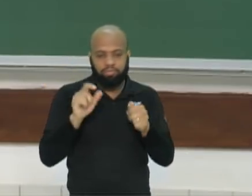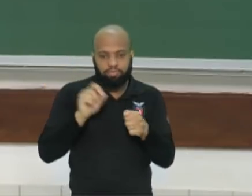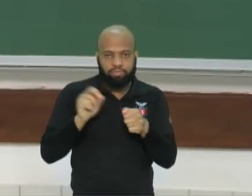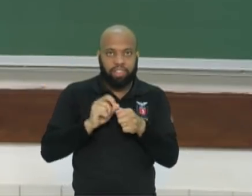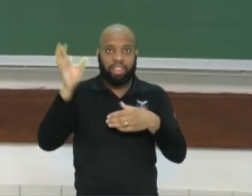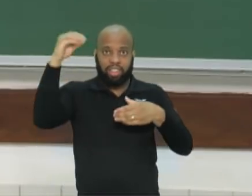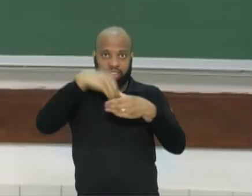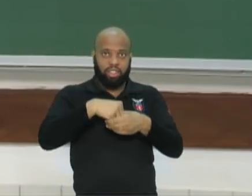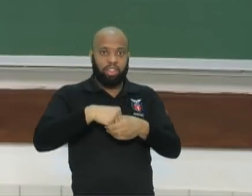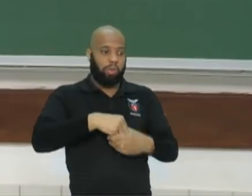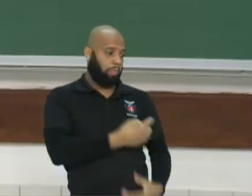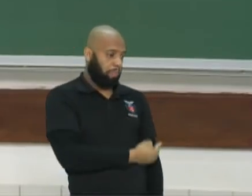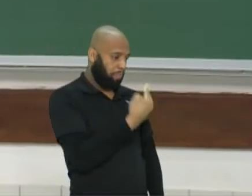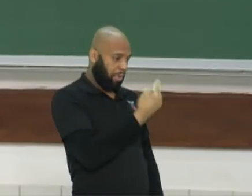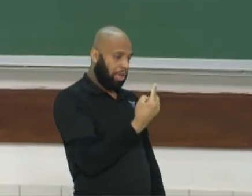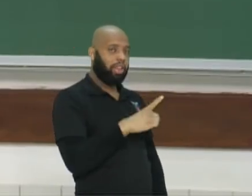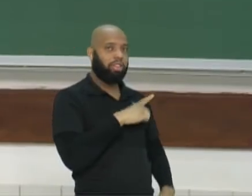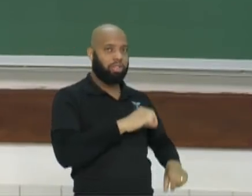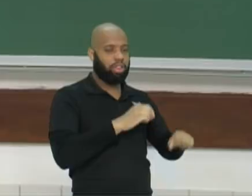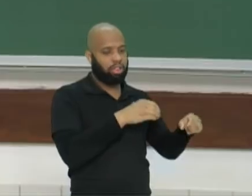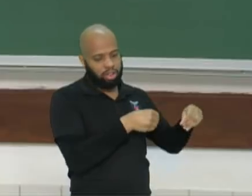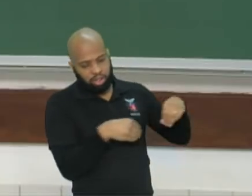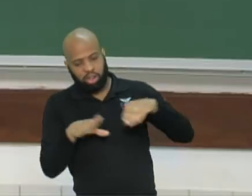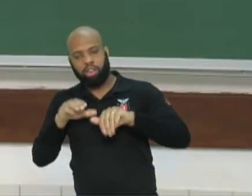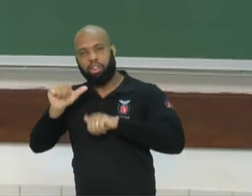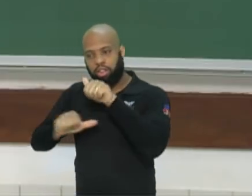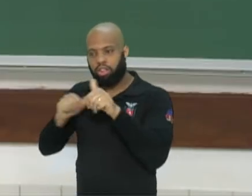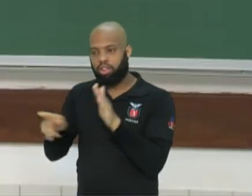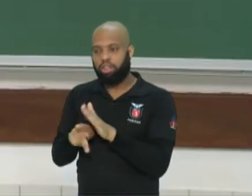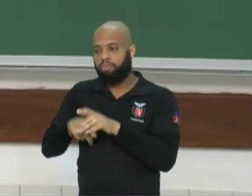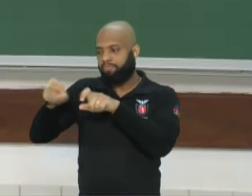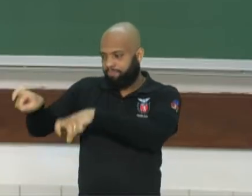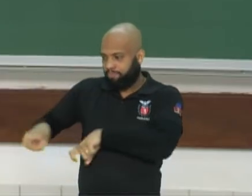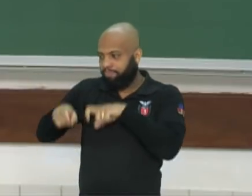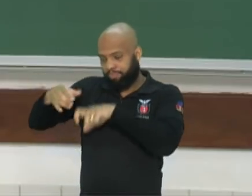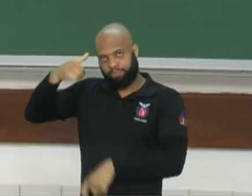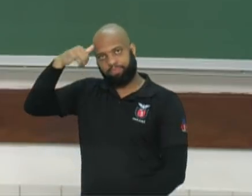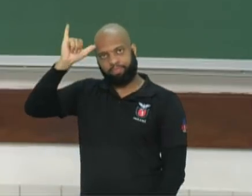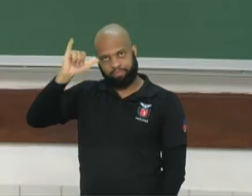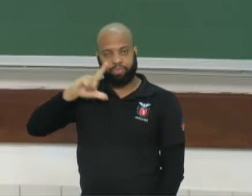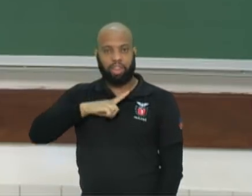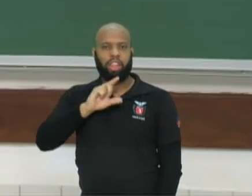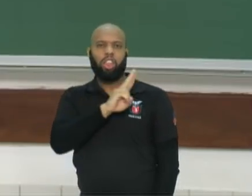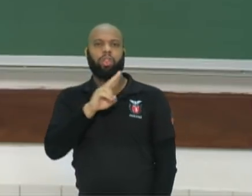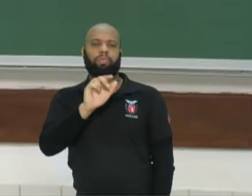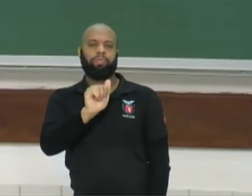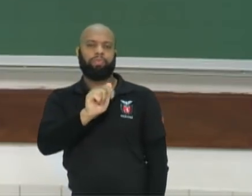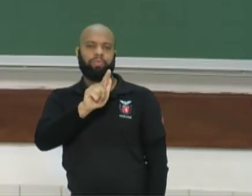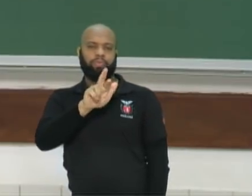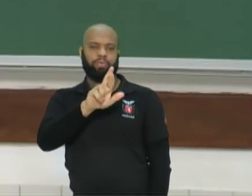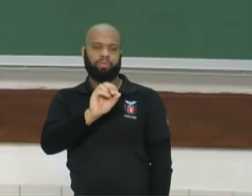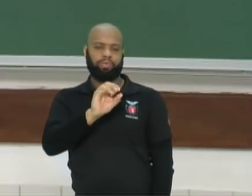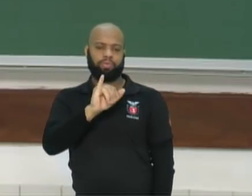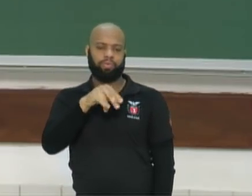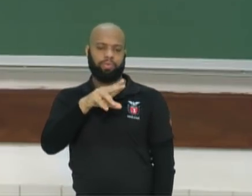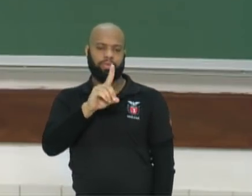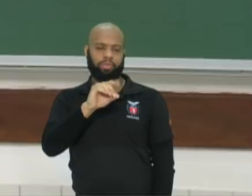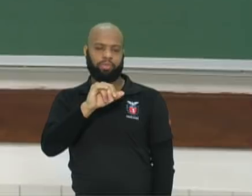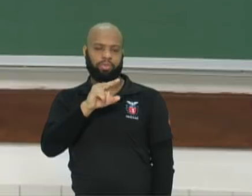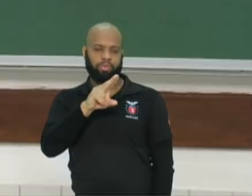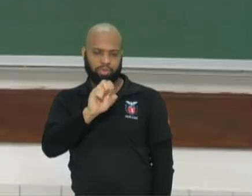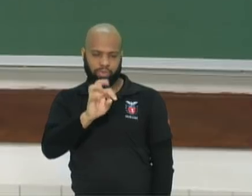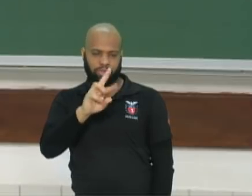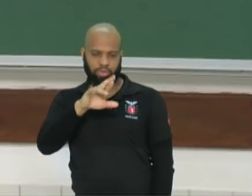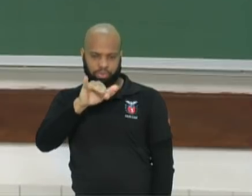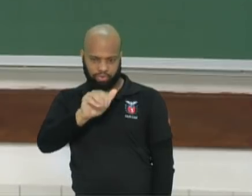produzidos lá no setor primário são trazidos ali, transformados na agroindústria. Está diretamente relacionada com as atividades